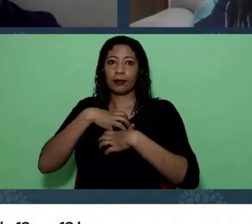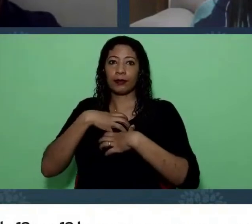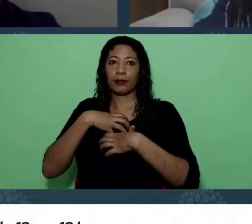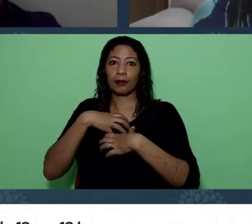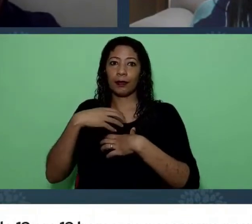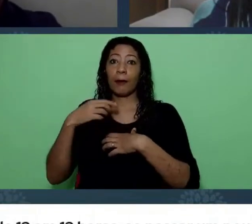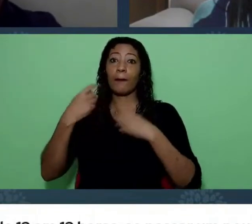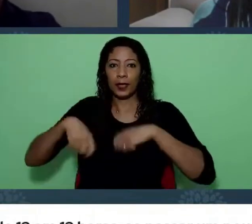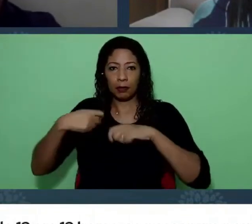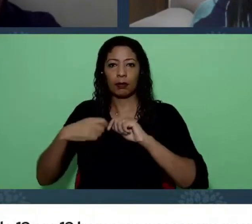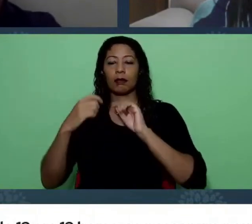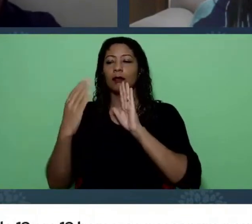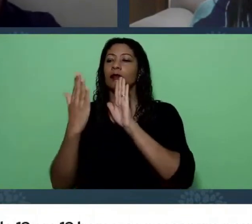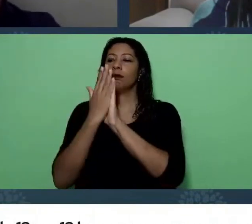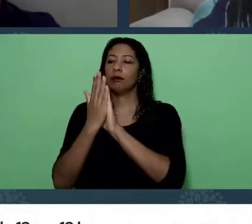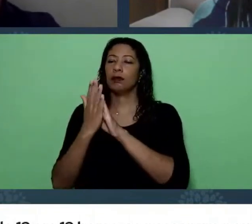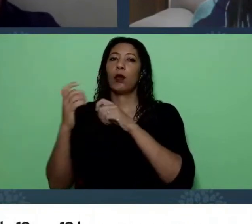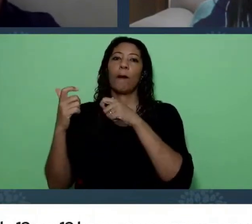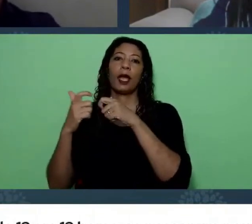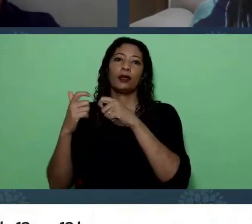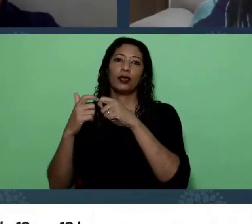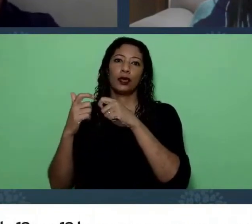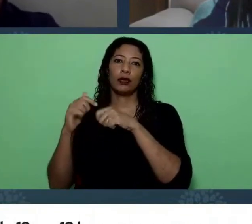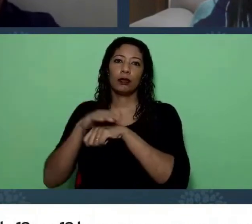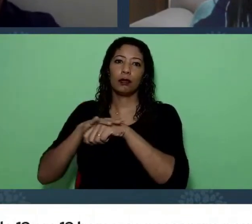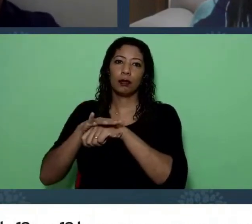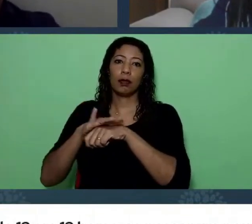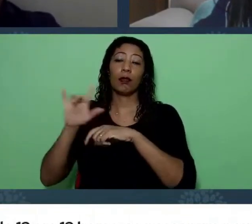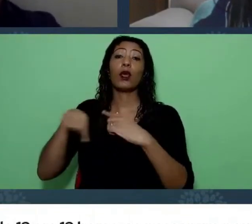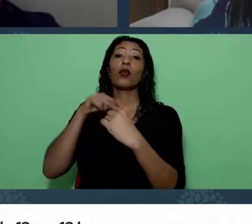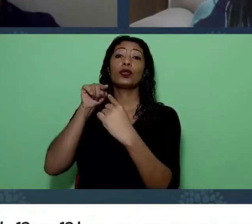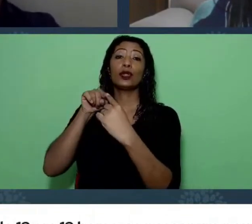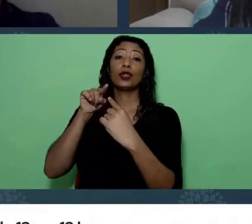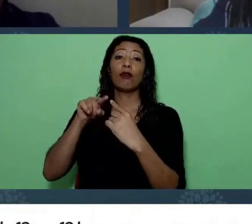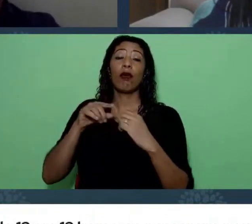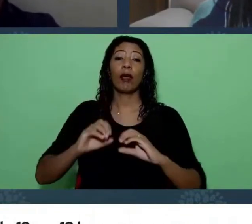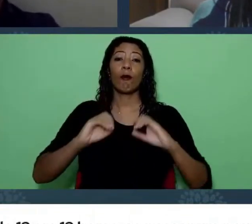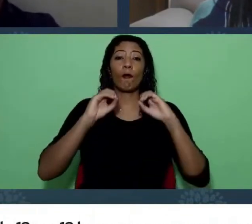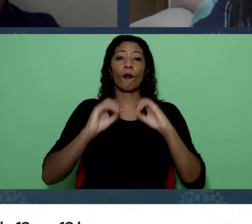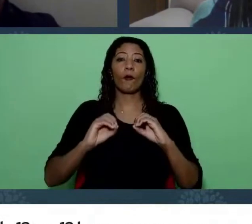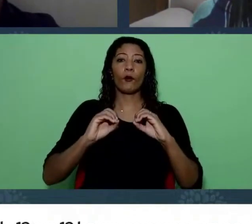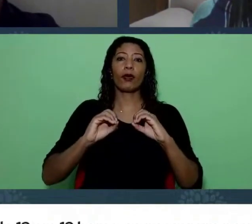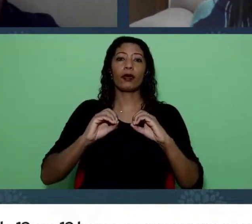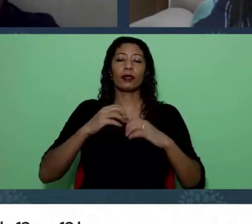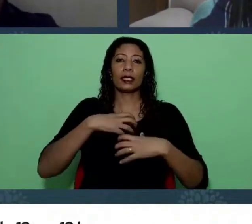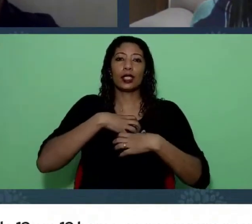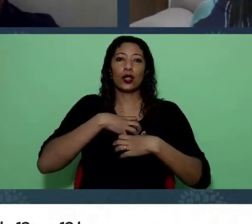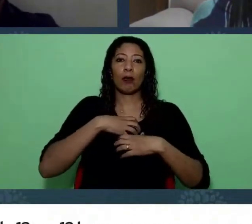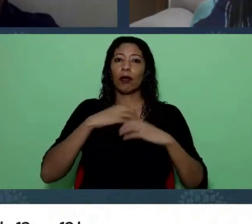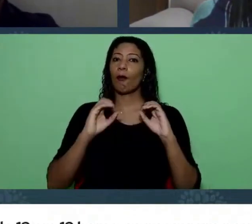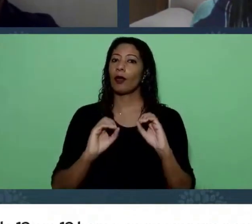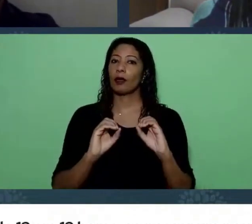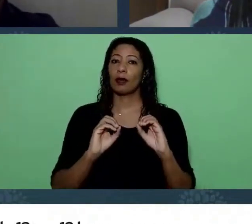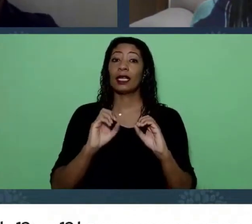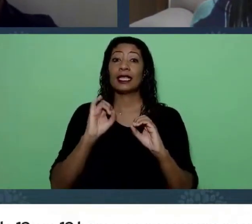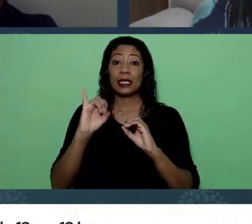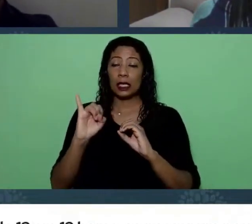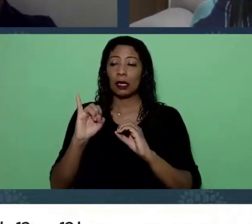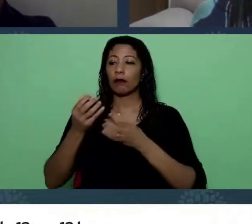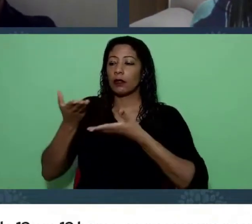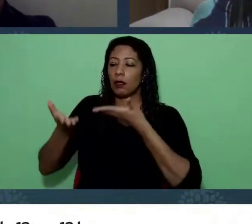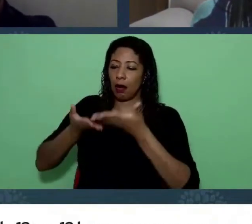porque o nosso objetivo é que você fique com 0 de sintomas. Então, se você está tendo sintoma, mesmo com a terapia que você está